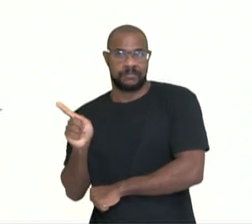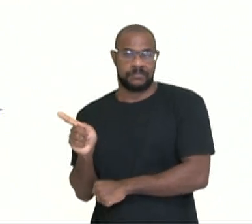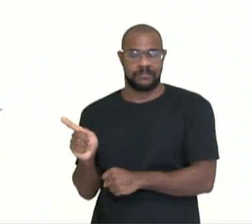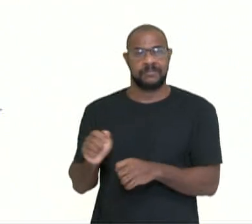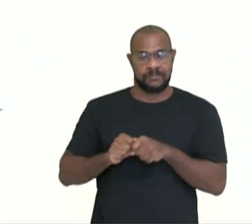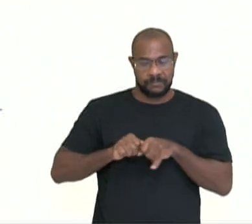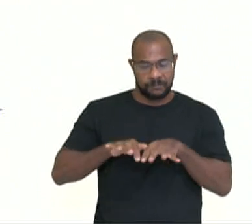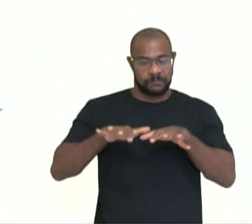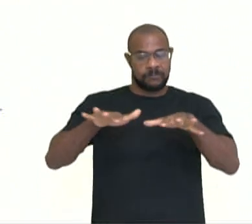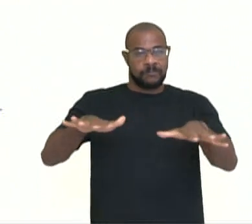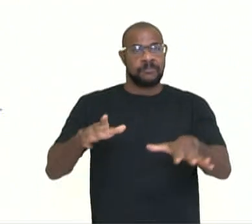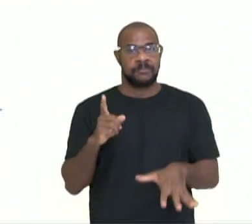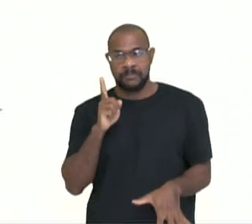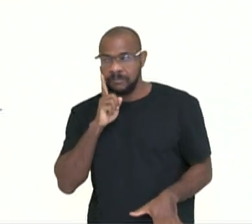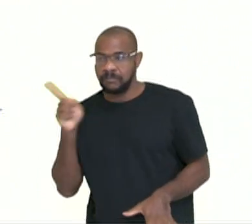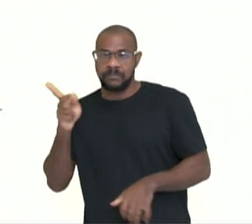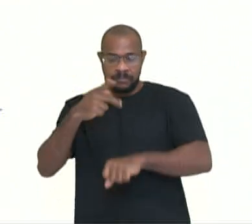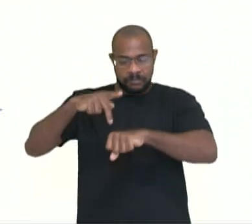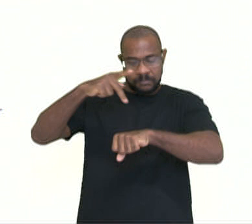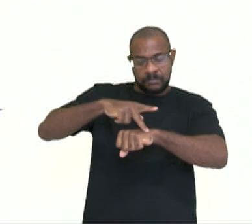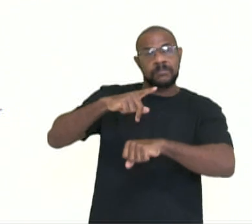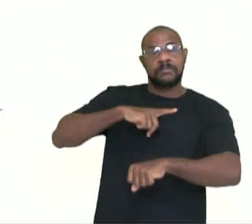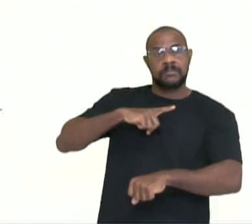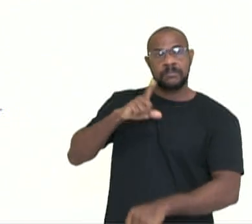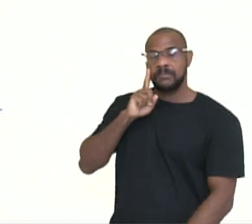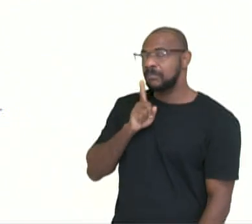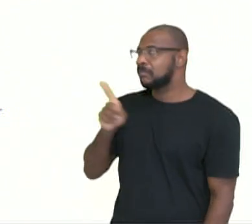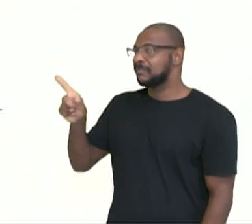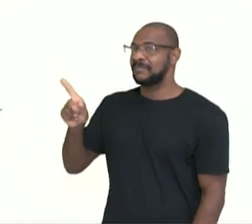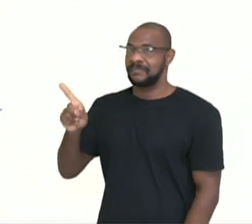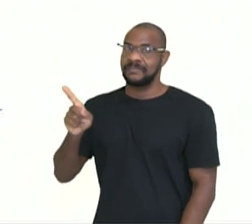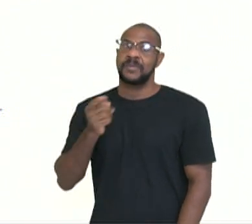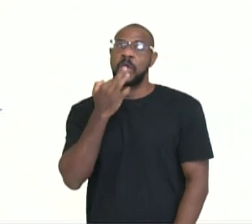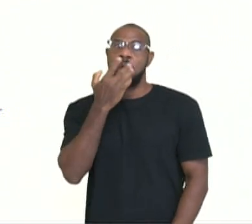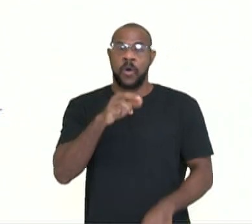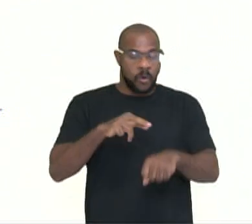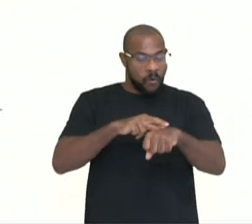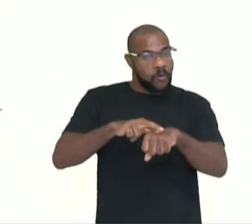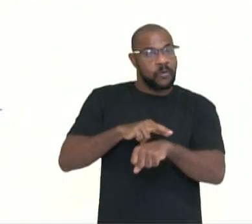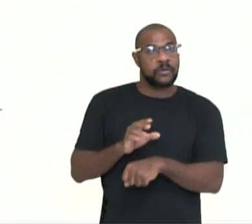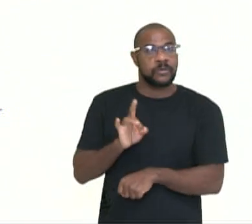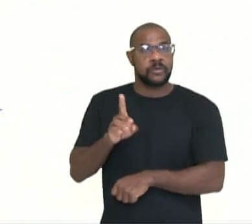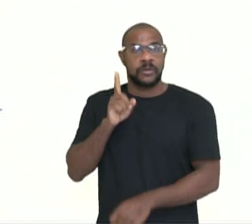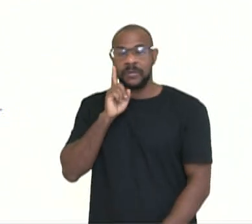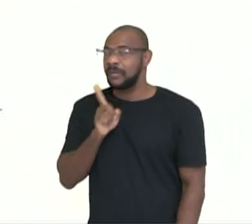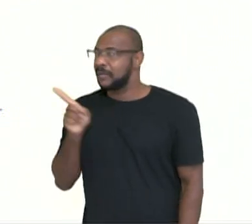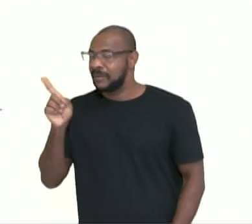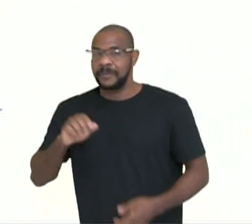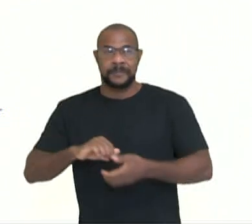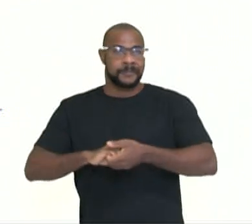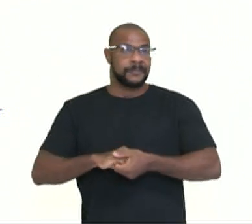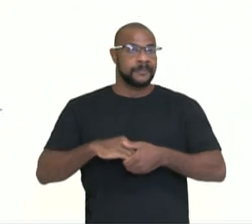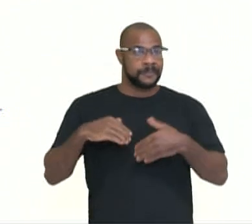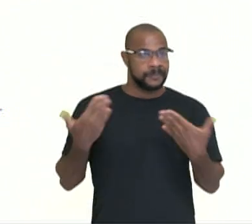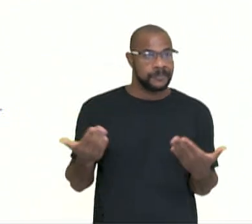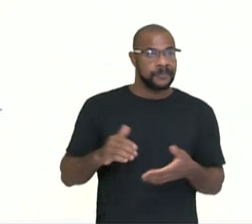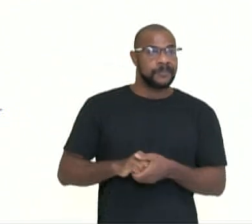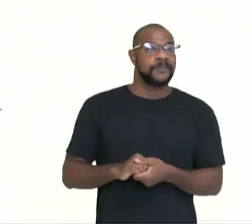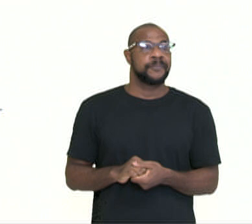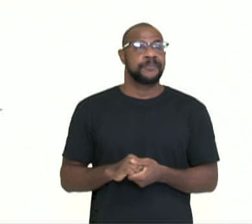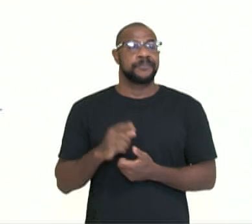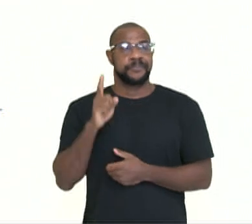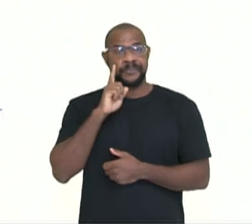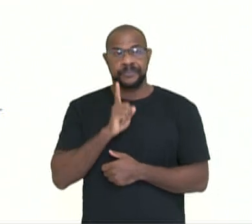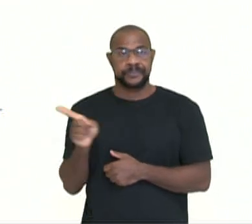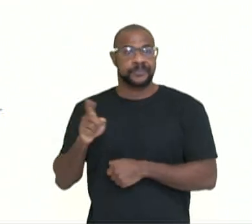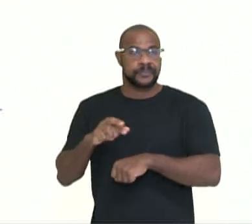O que tem de comum essas regiões, apesar de estarem em continentes diferentes? O clima, quente e úmido. Aqui nesse